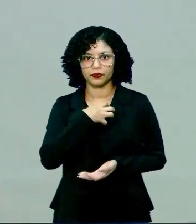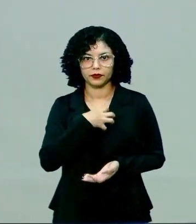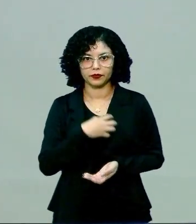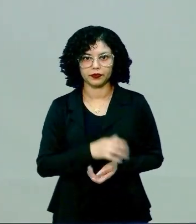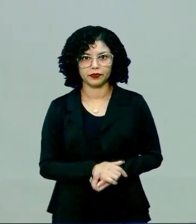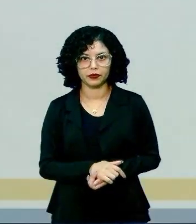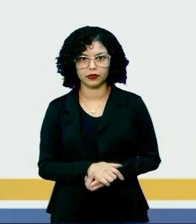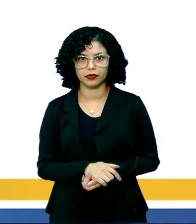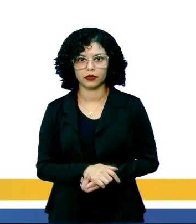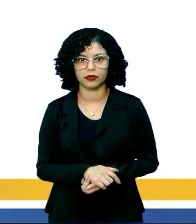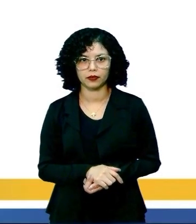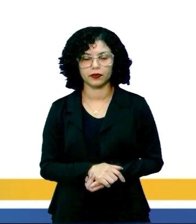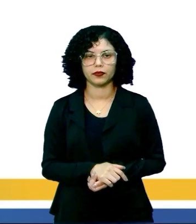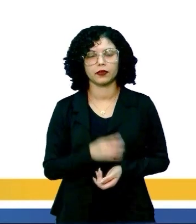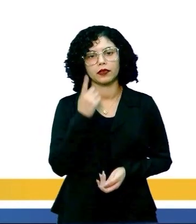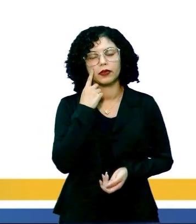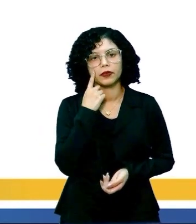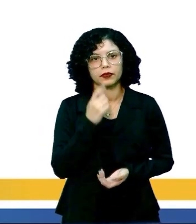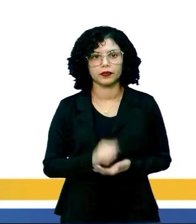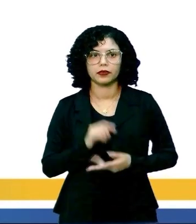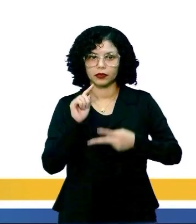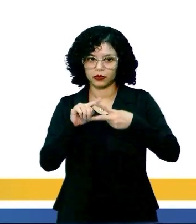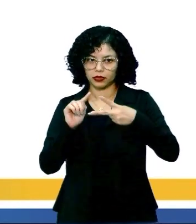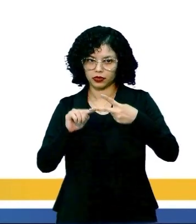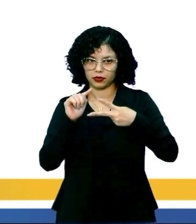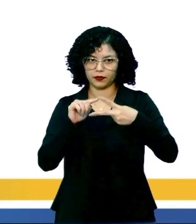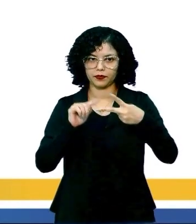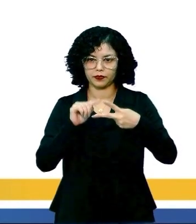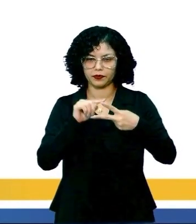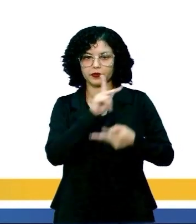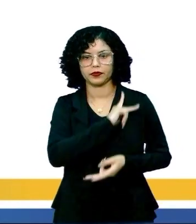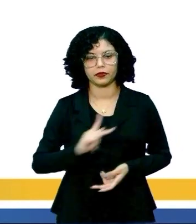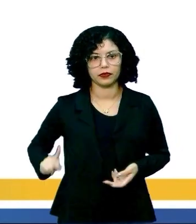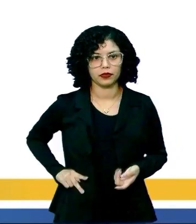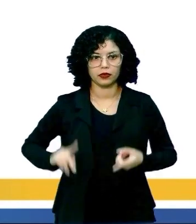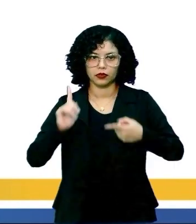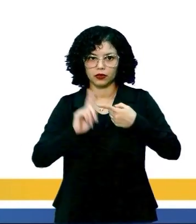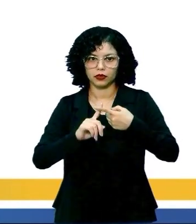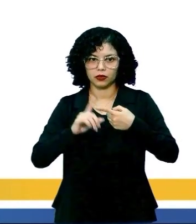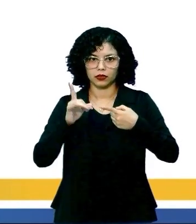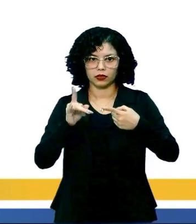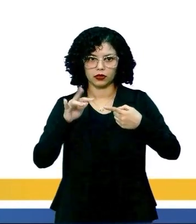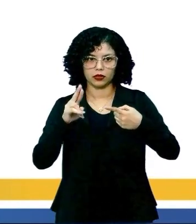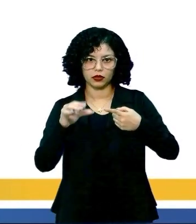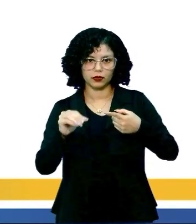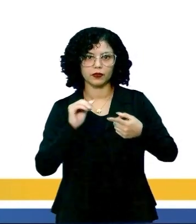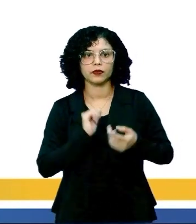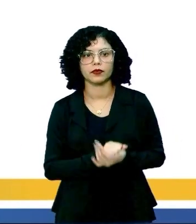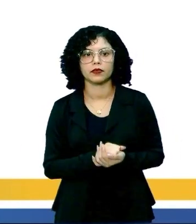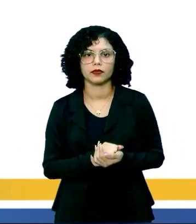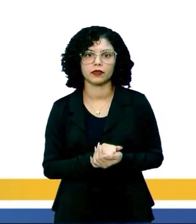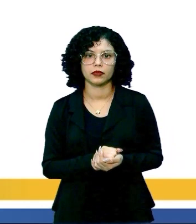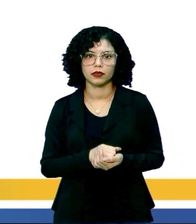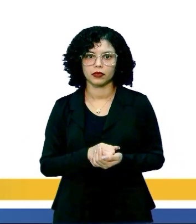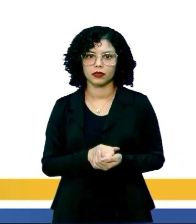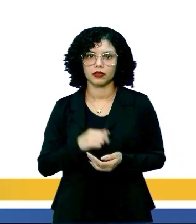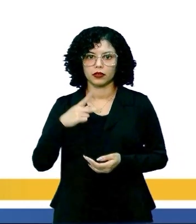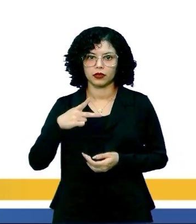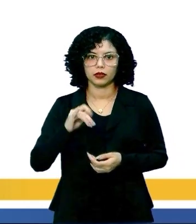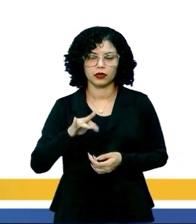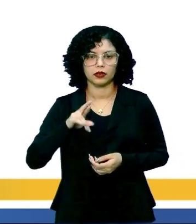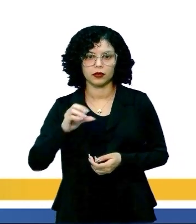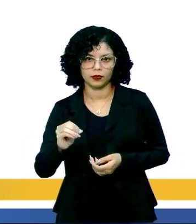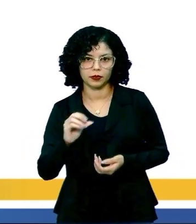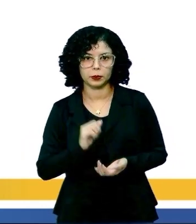momentos, tá? Olha só quem eram os 2 primeiros presidentes: Marechal Deodoro da Fonseca e Marechal